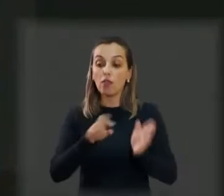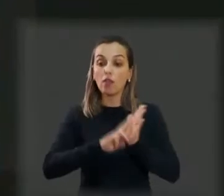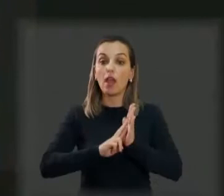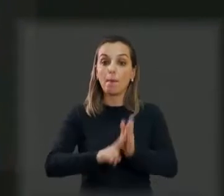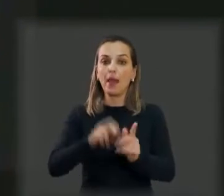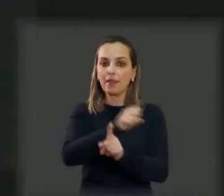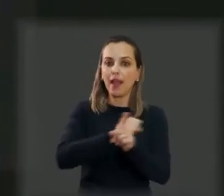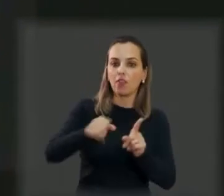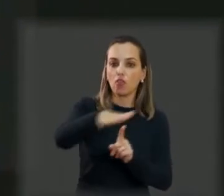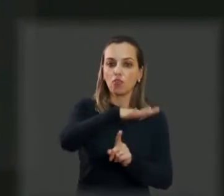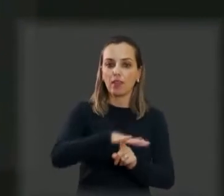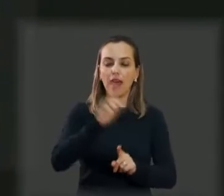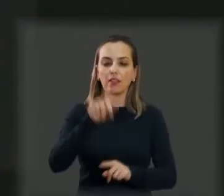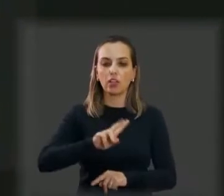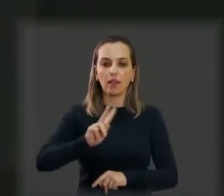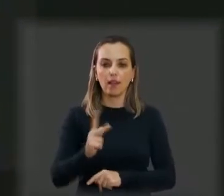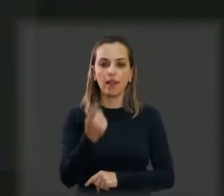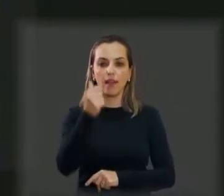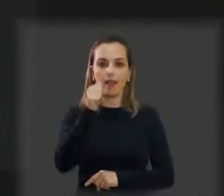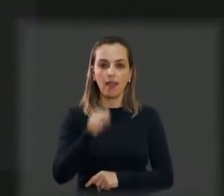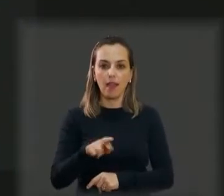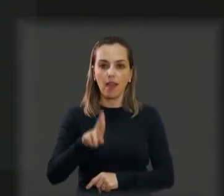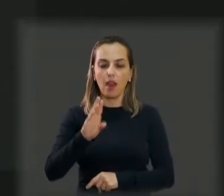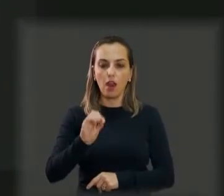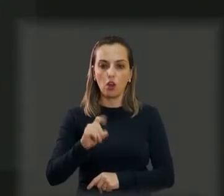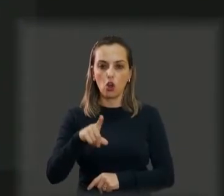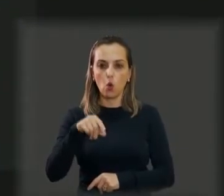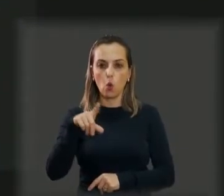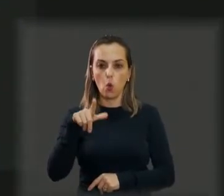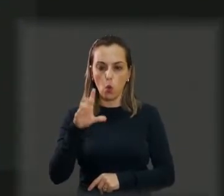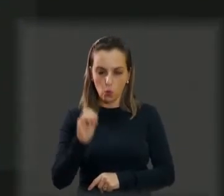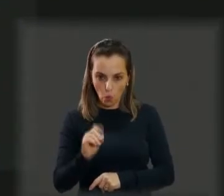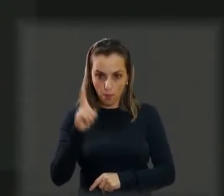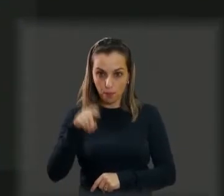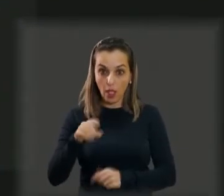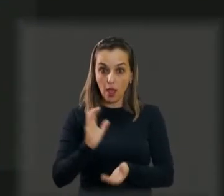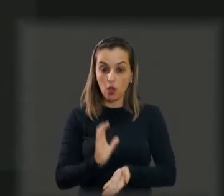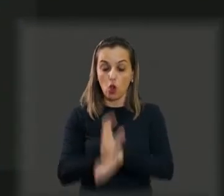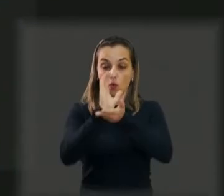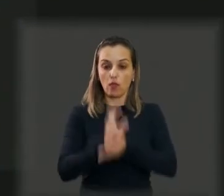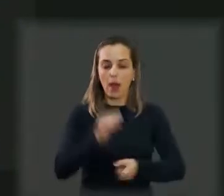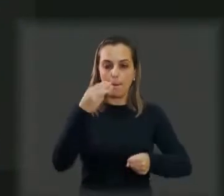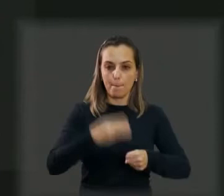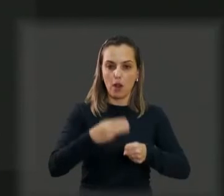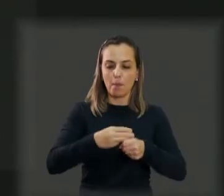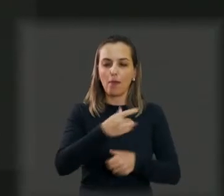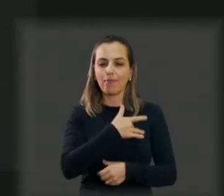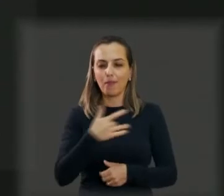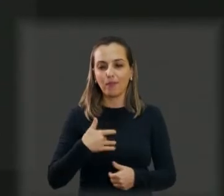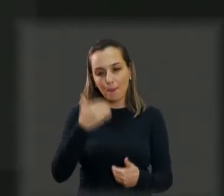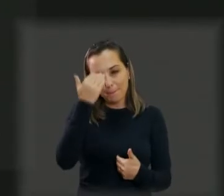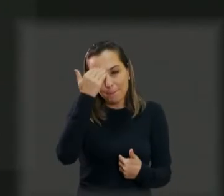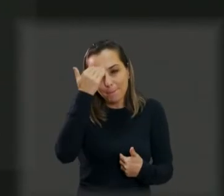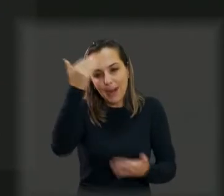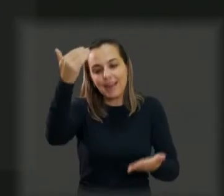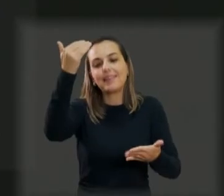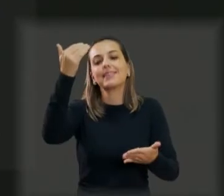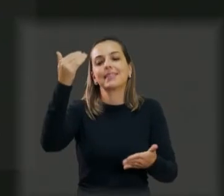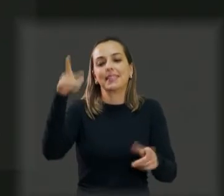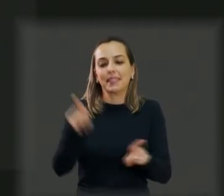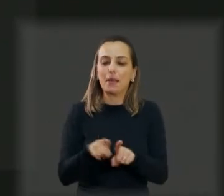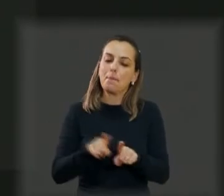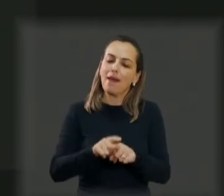sociedade civil, o Haroldo, representando aí o Conselho Municipal de Saúde. Haroldo, muito obrigada pela tua presença, obrigada